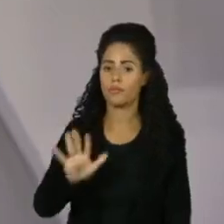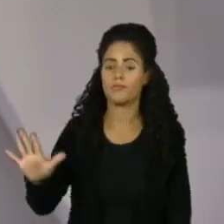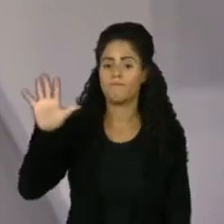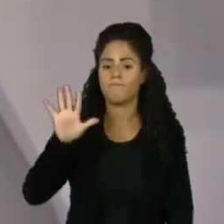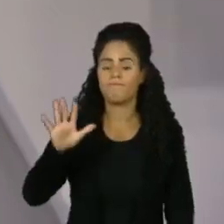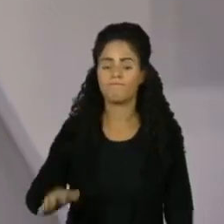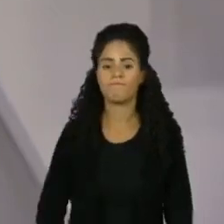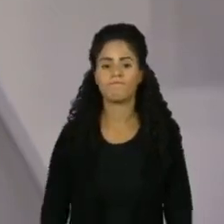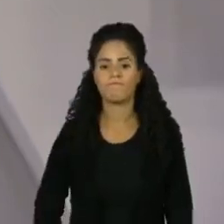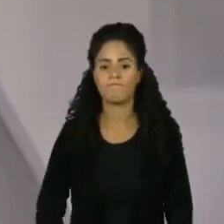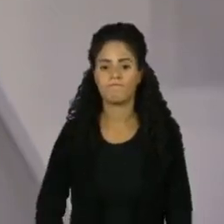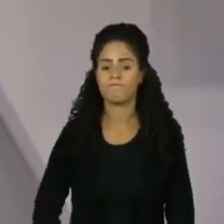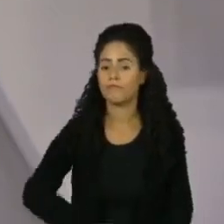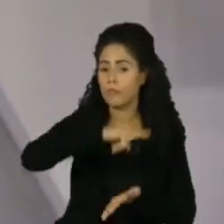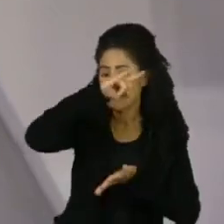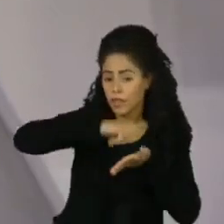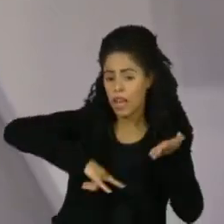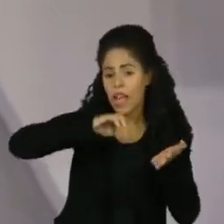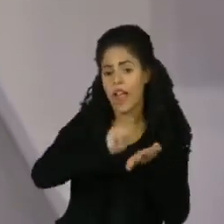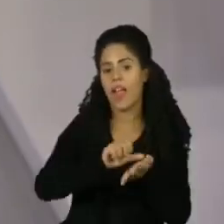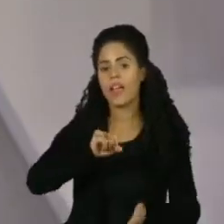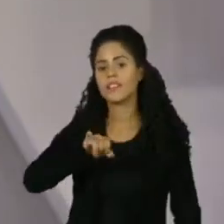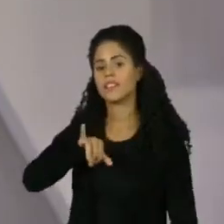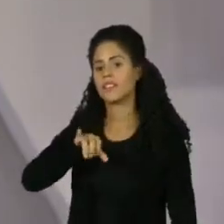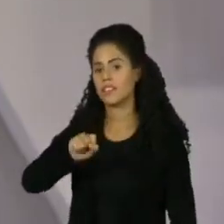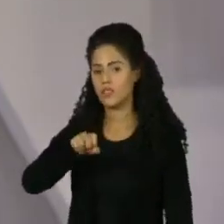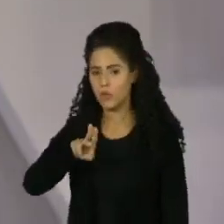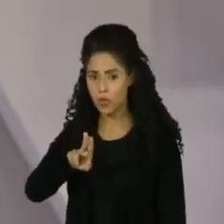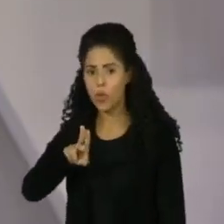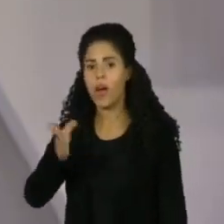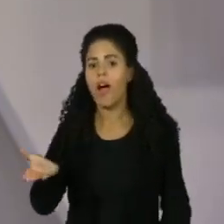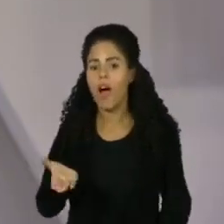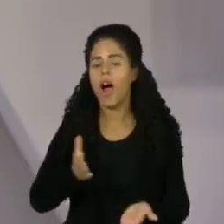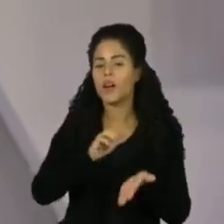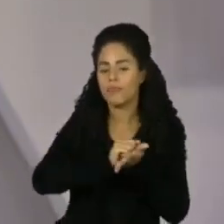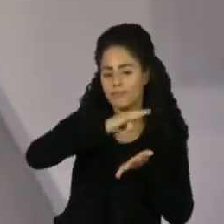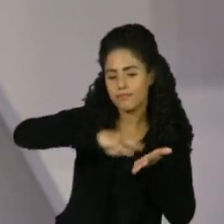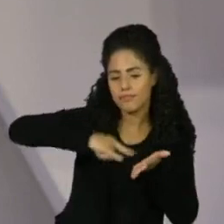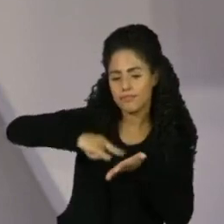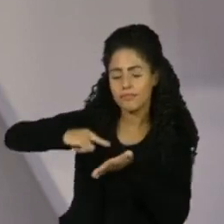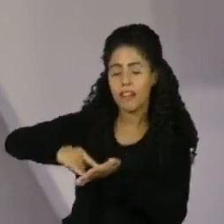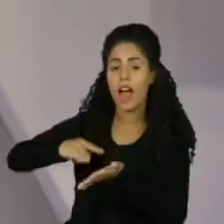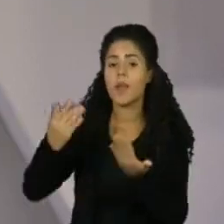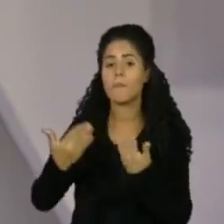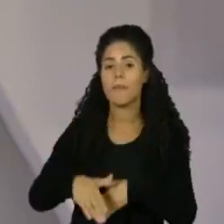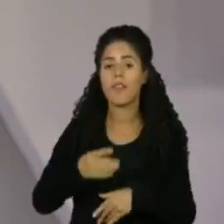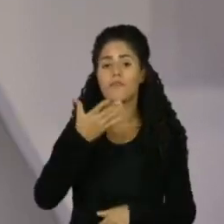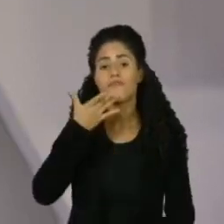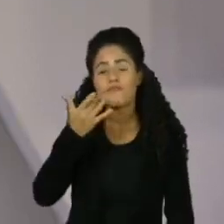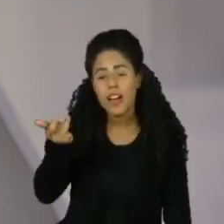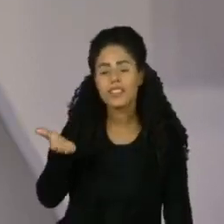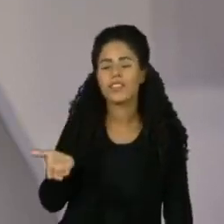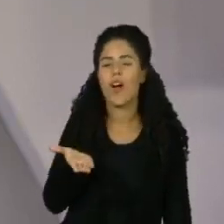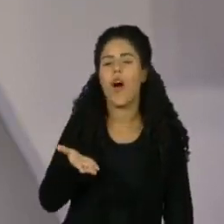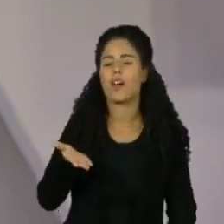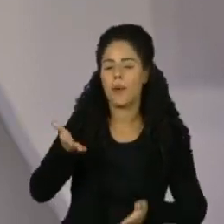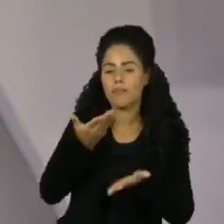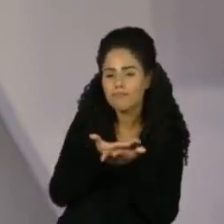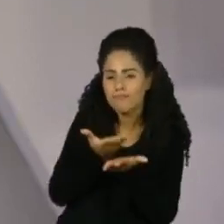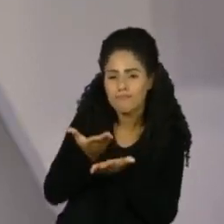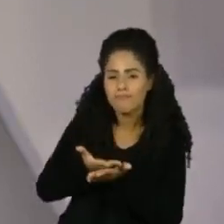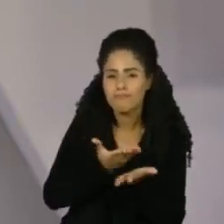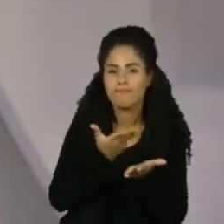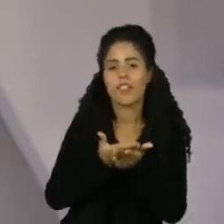e as inscrições para o Sisu deste ano já estão abertas o sistema de seleção unificada facilita a entrada de estudantes